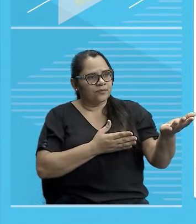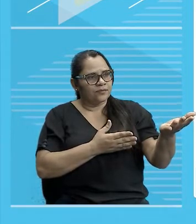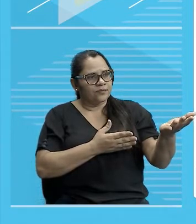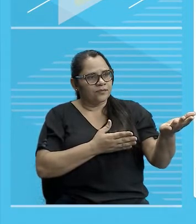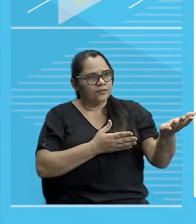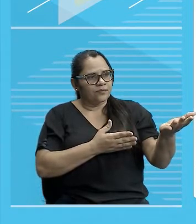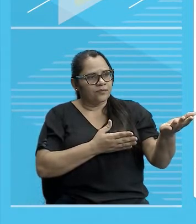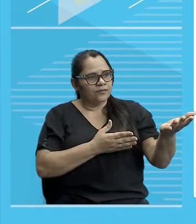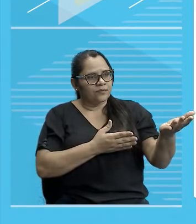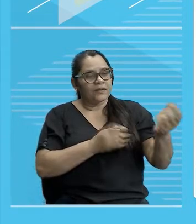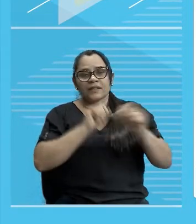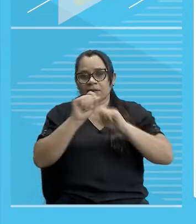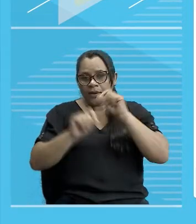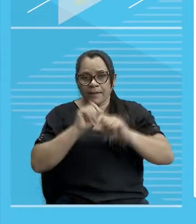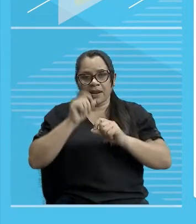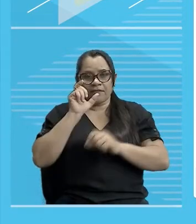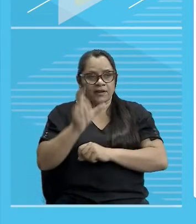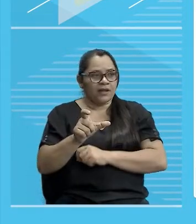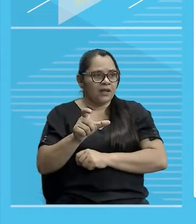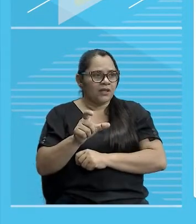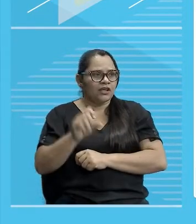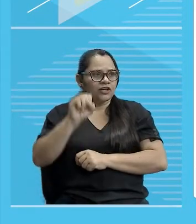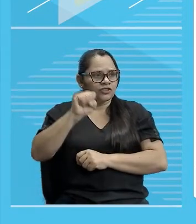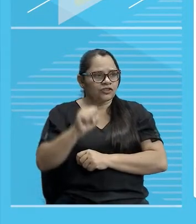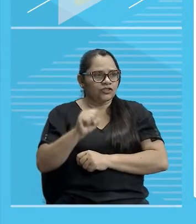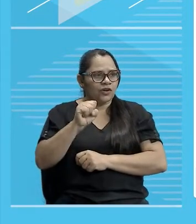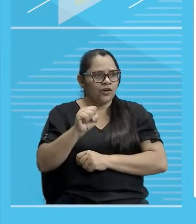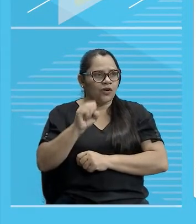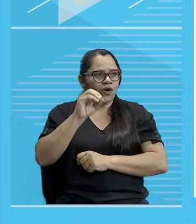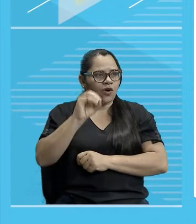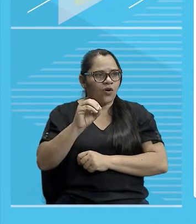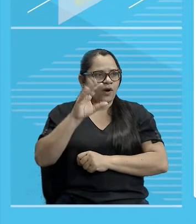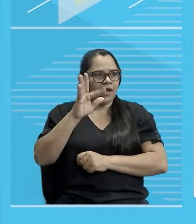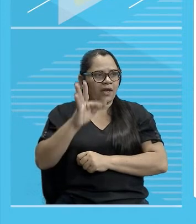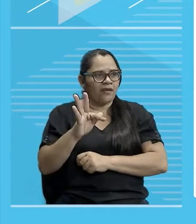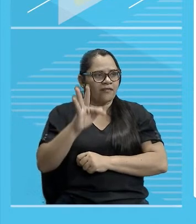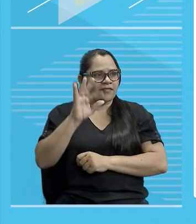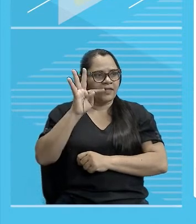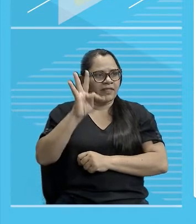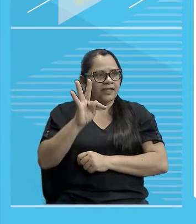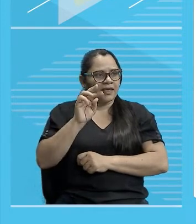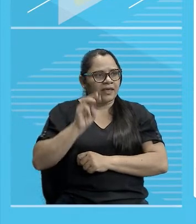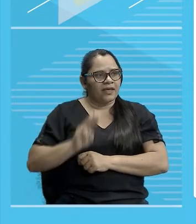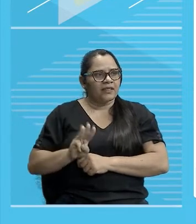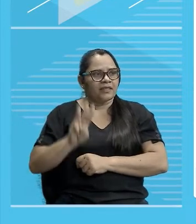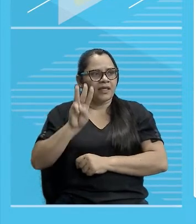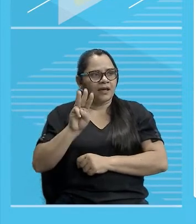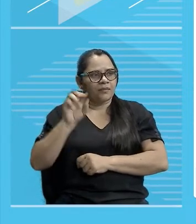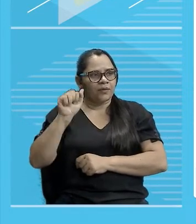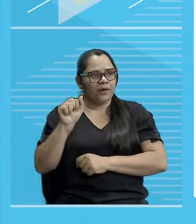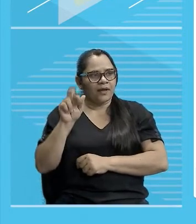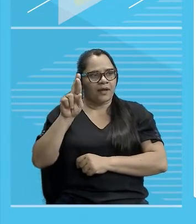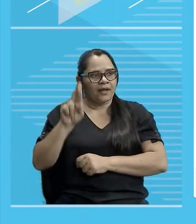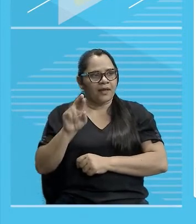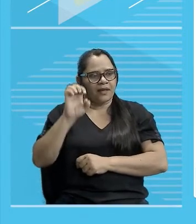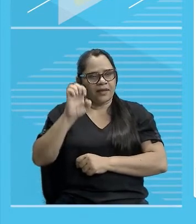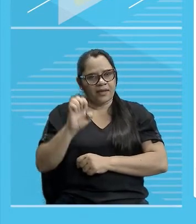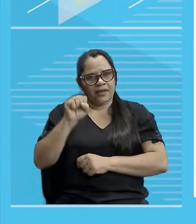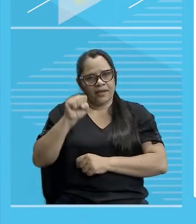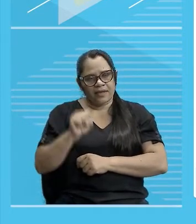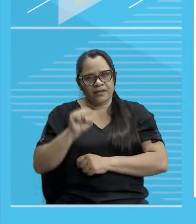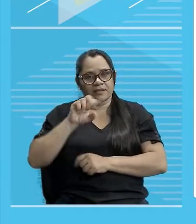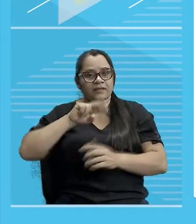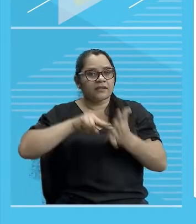explicar para vocês tá é assim gente ó essa palavra aí se parece meio estranho mas eu vou explicar de uma maneira bem